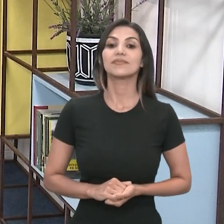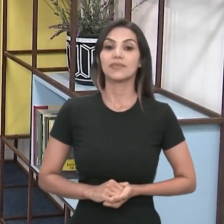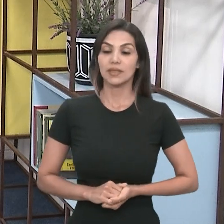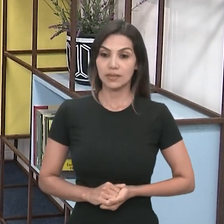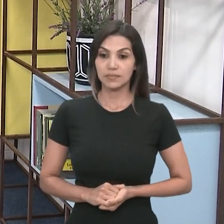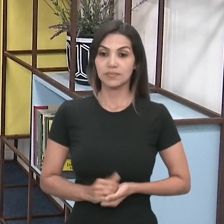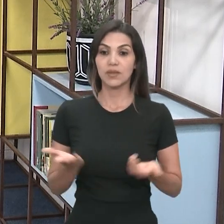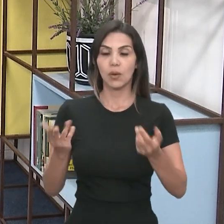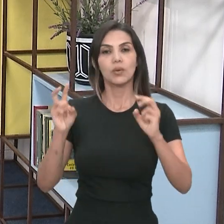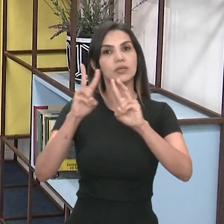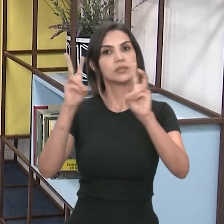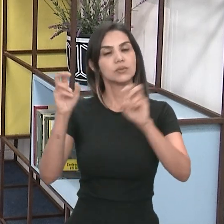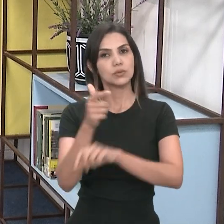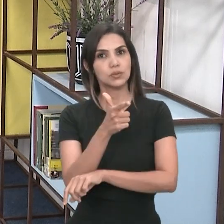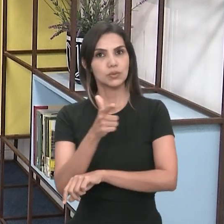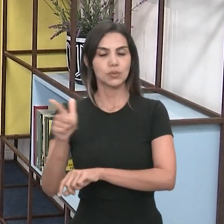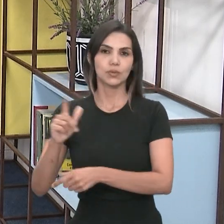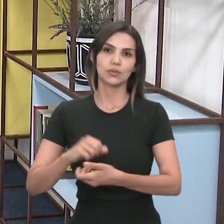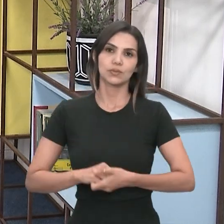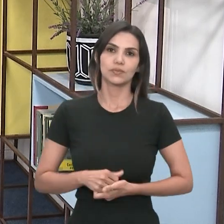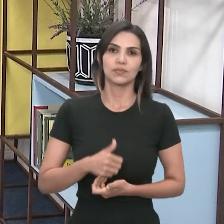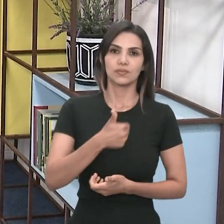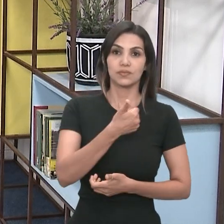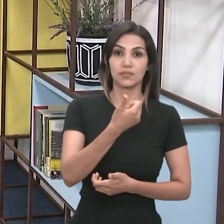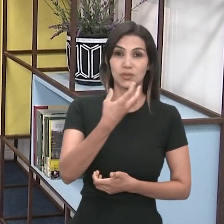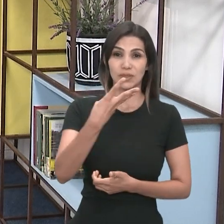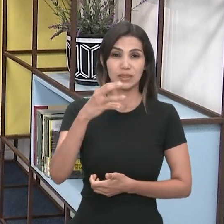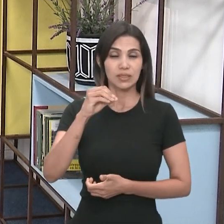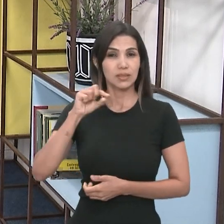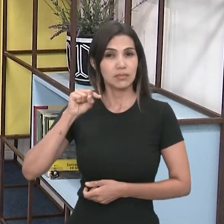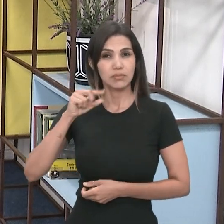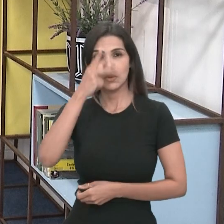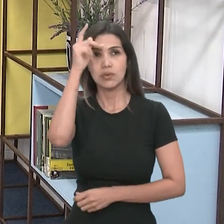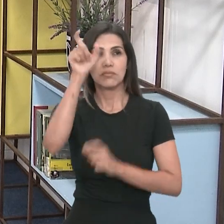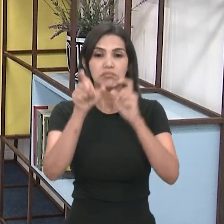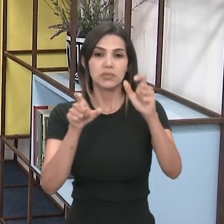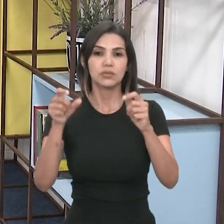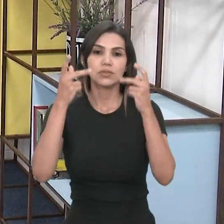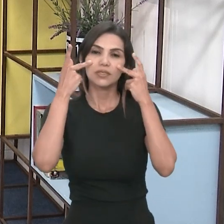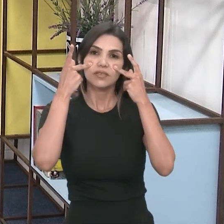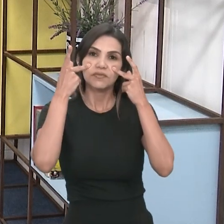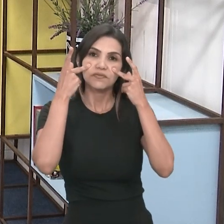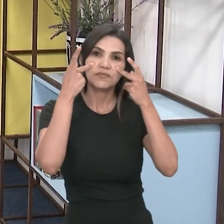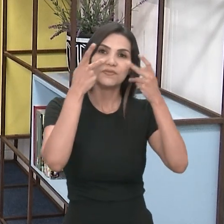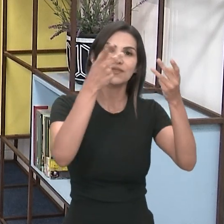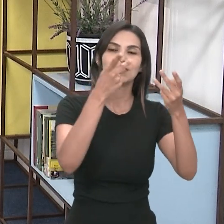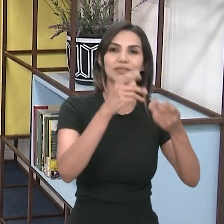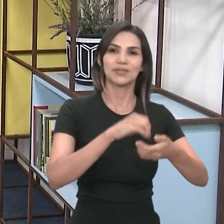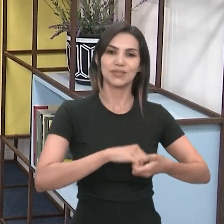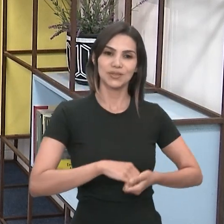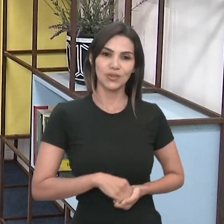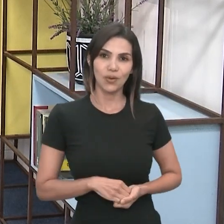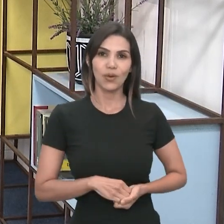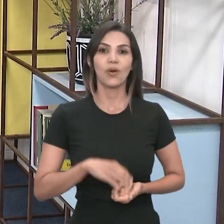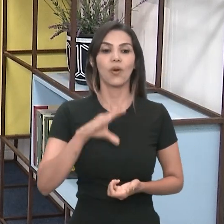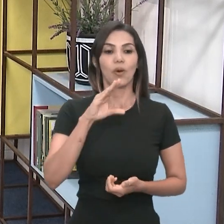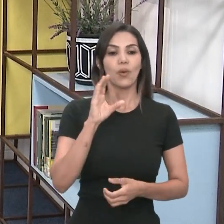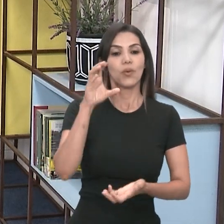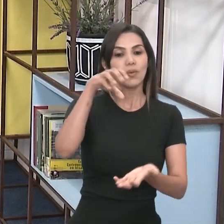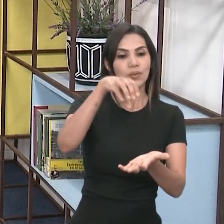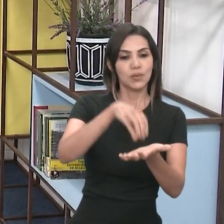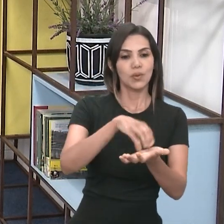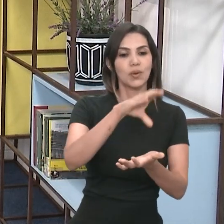E agora, mudando de assunto, mais de 130 mil pessoas visitaram a Campus Party, que foi realizada nesse ano em